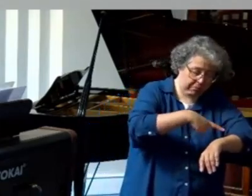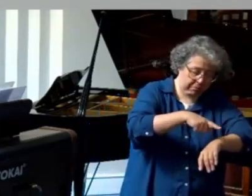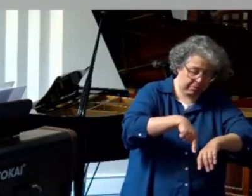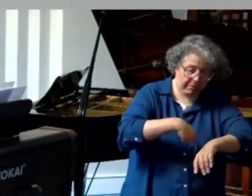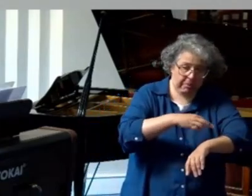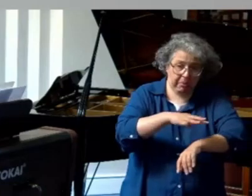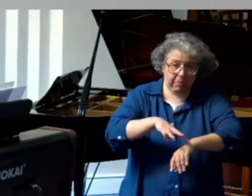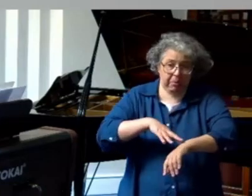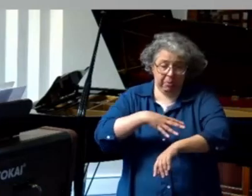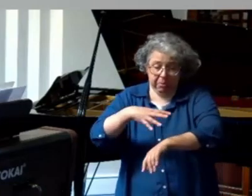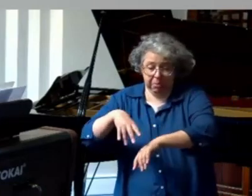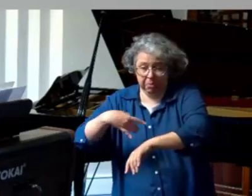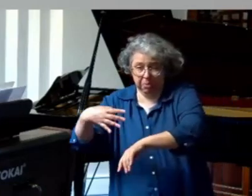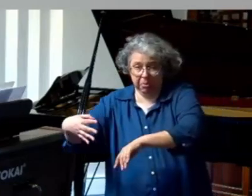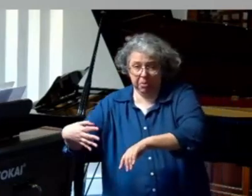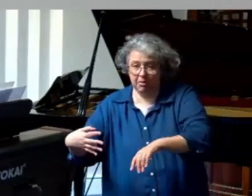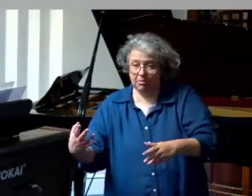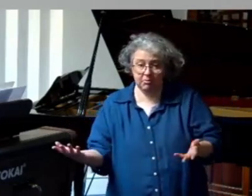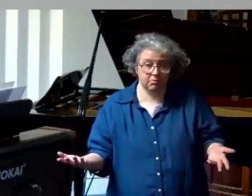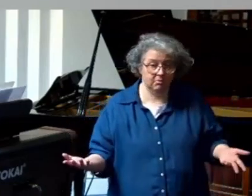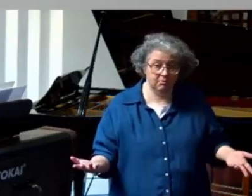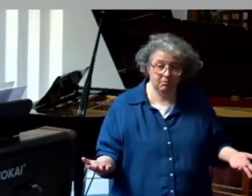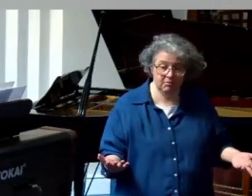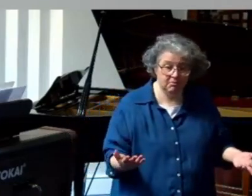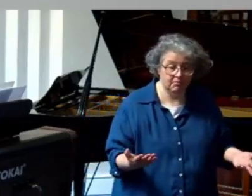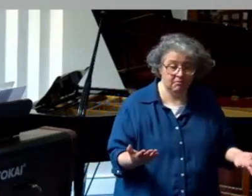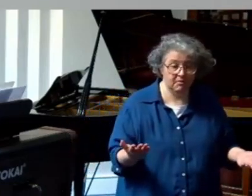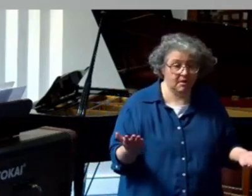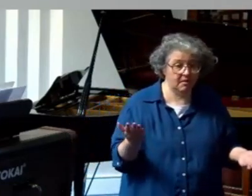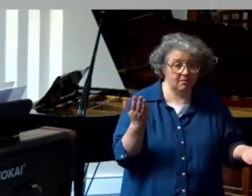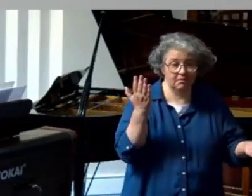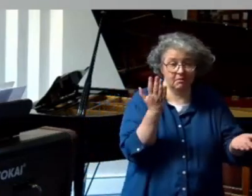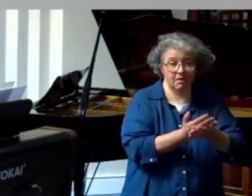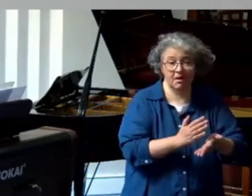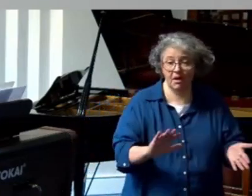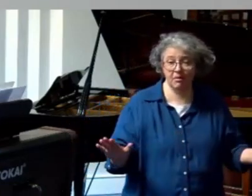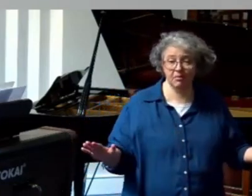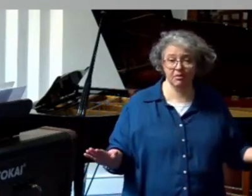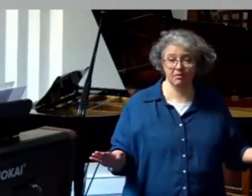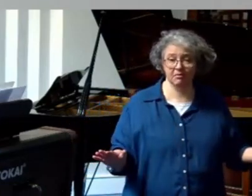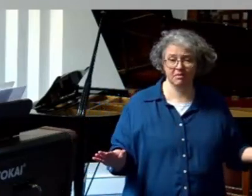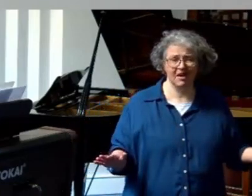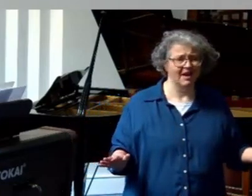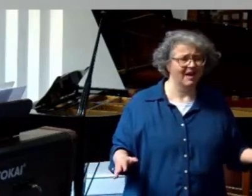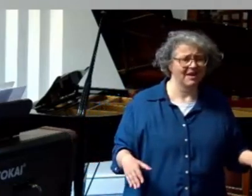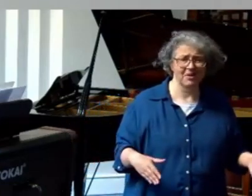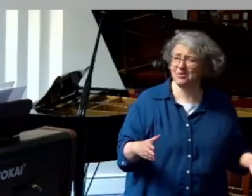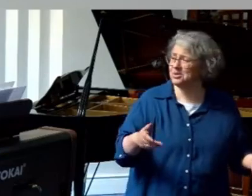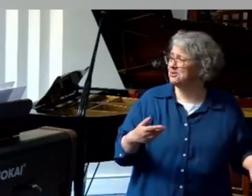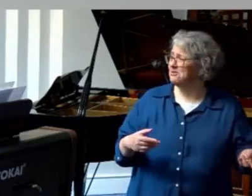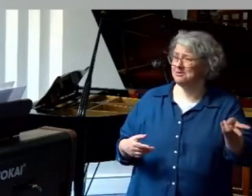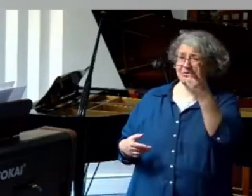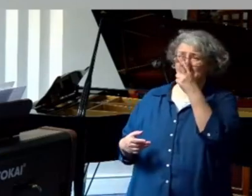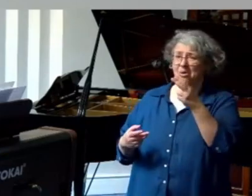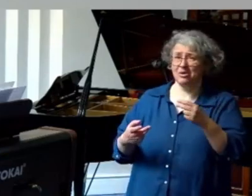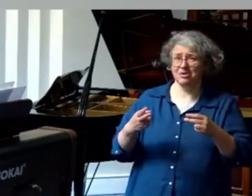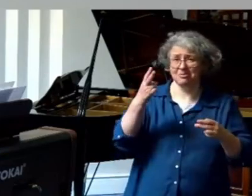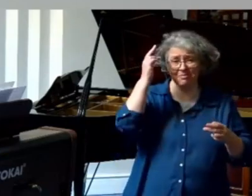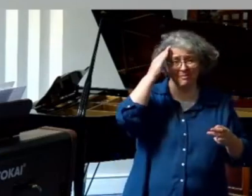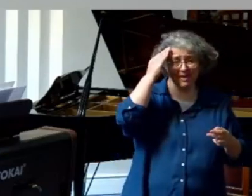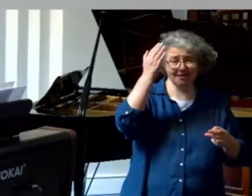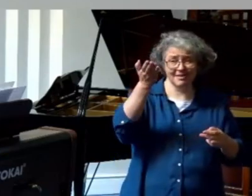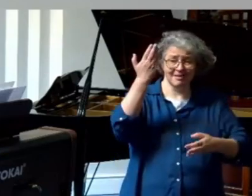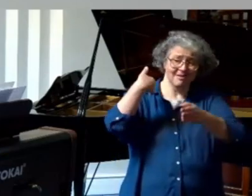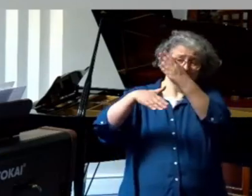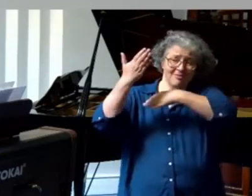ter feito tantas coisas diferentes. Mas agora passou. O que a gente faz? Quando a gente olha para trás e tenta